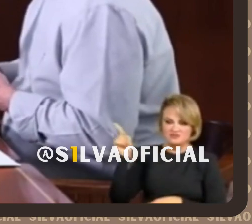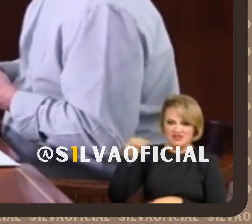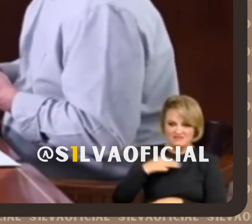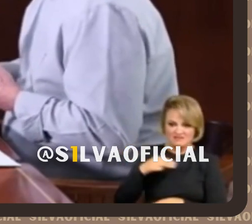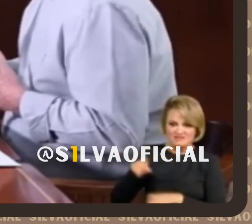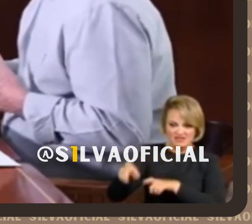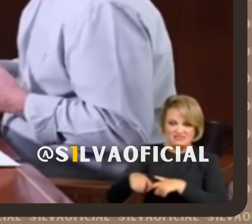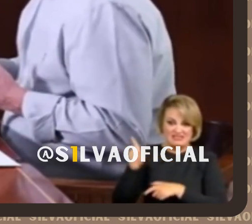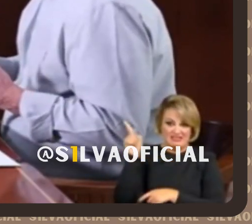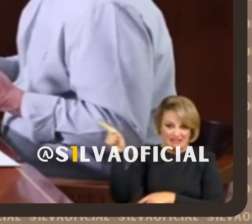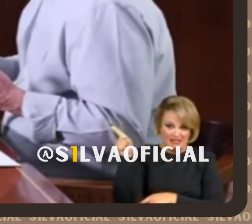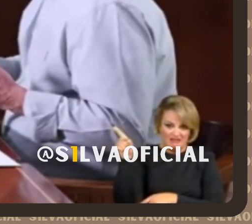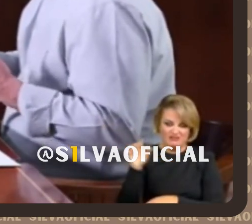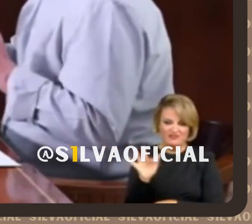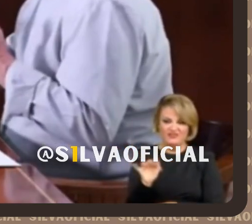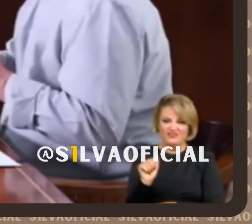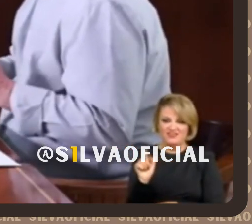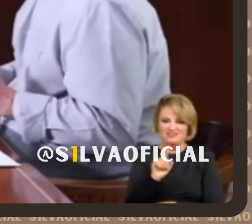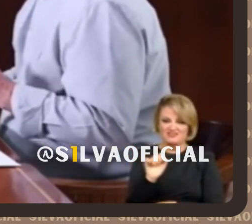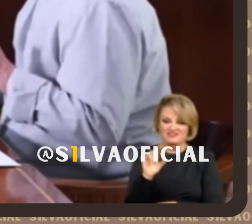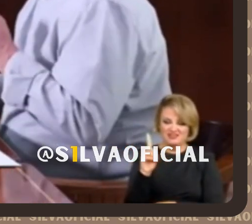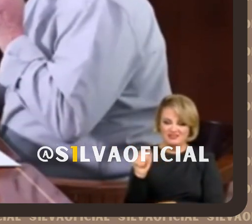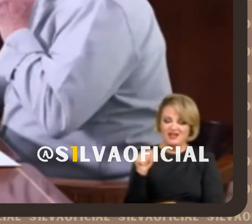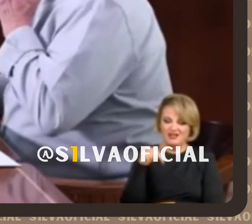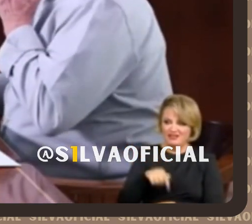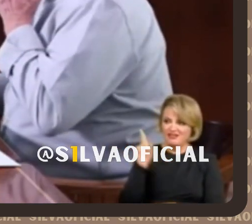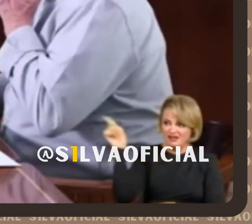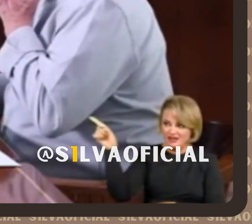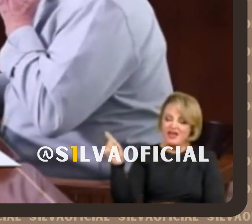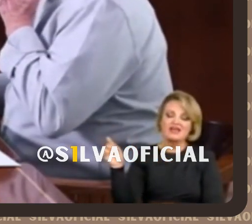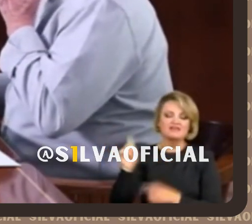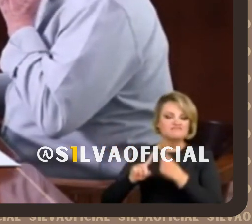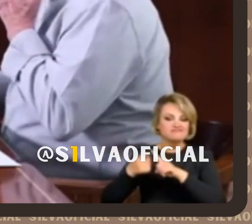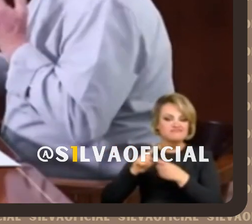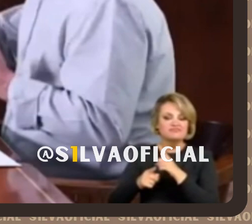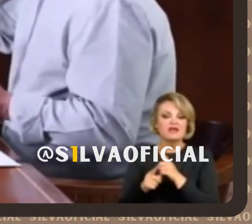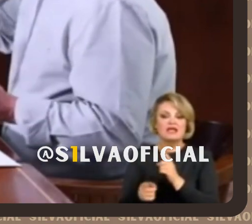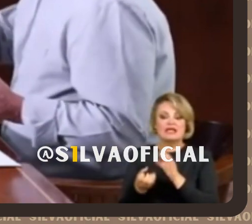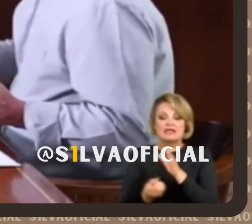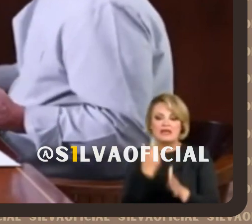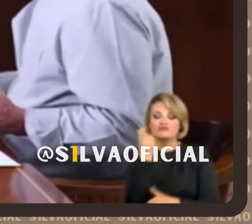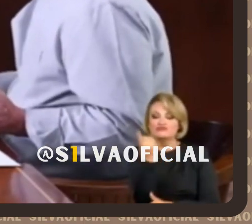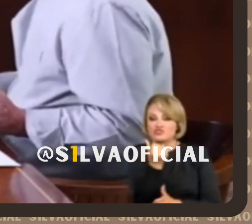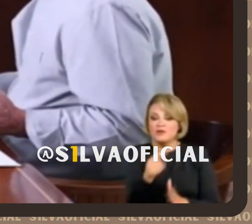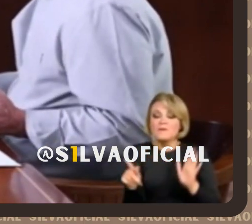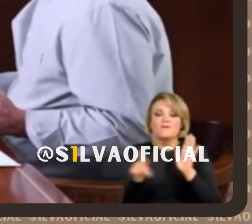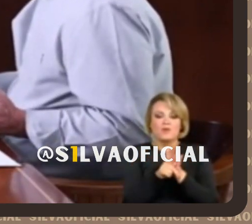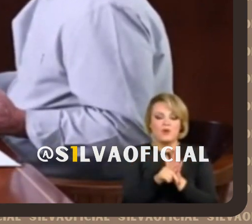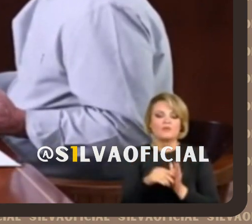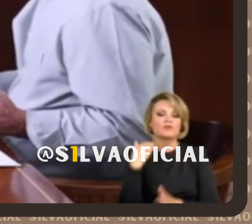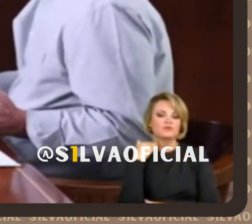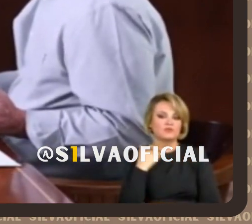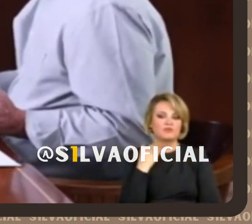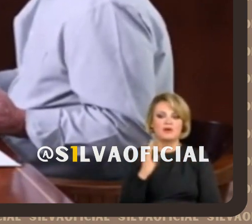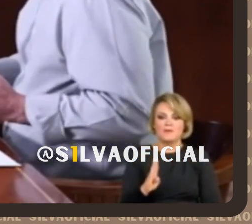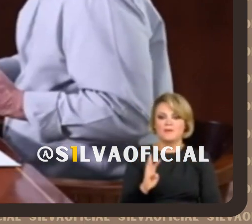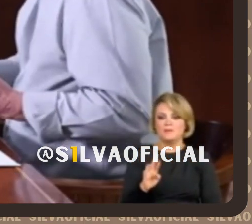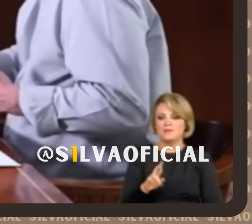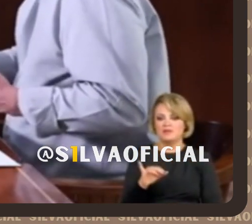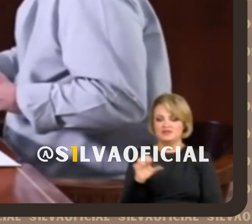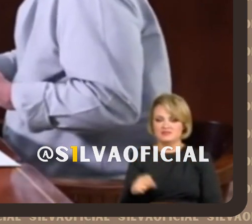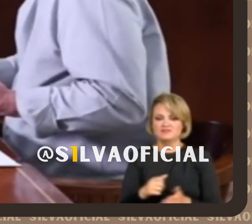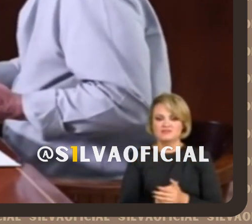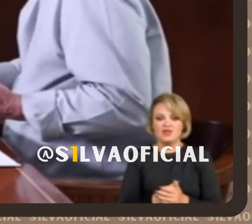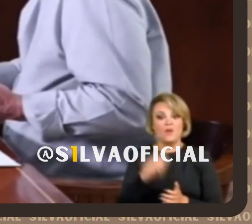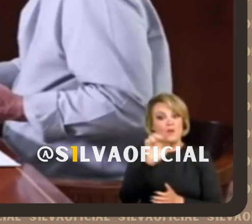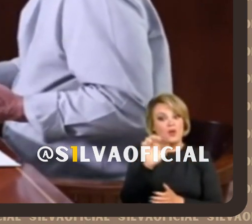consegue fazer uma moeda referência. Que seja aprovada uma moeda referência para exportação. Os europeus criaram o euro. Tá? Nós precisamos